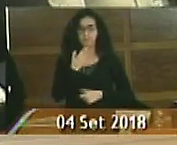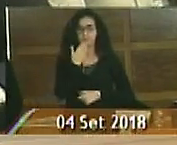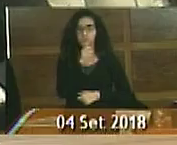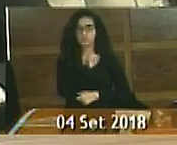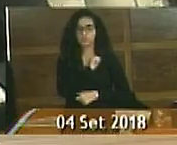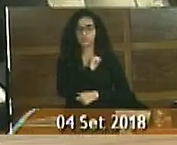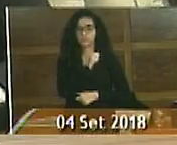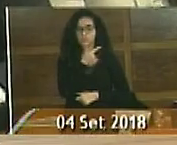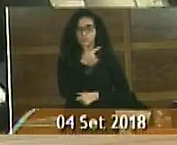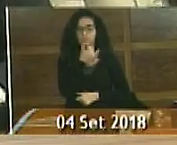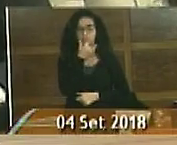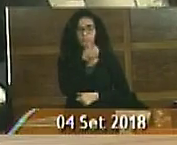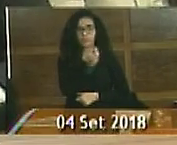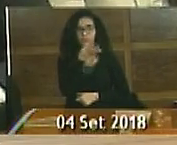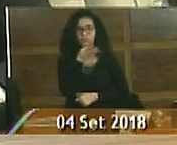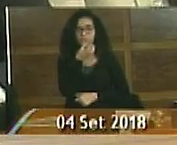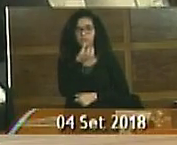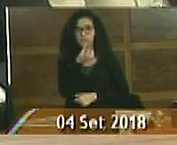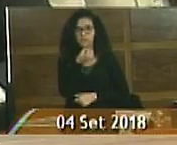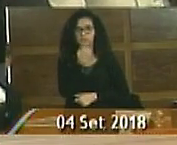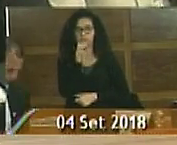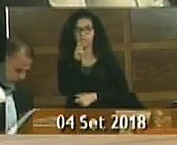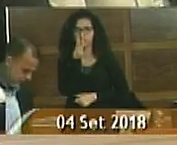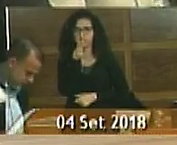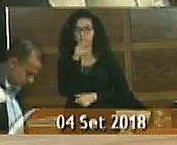Indicação 643.